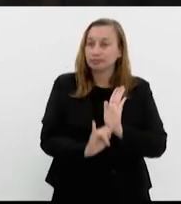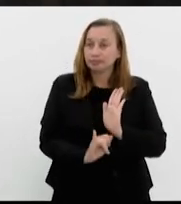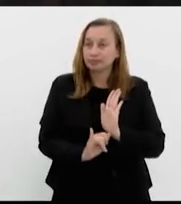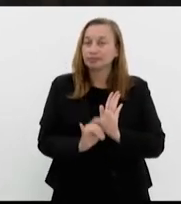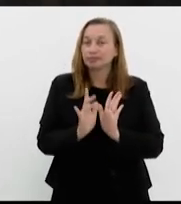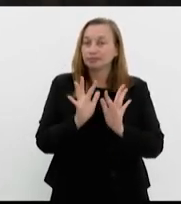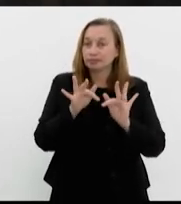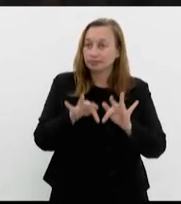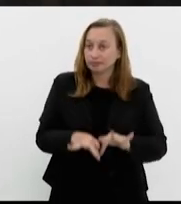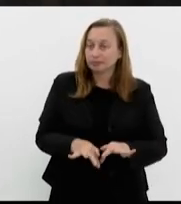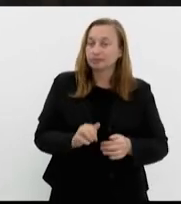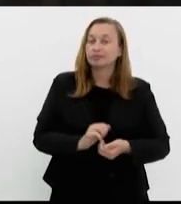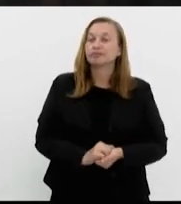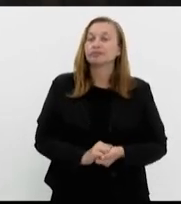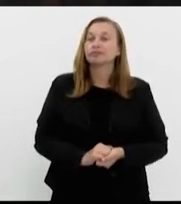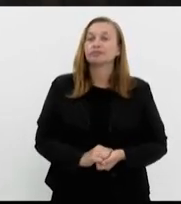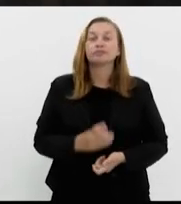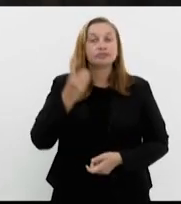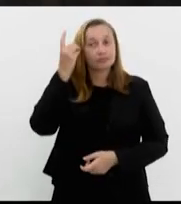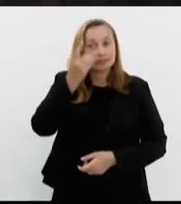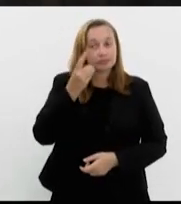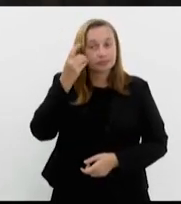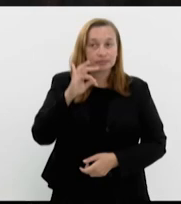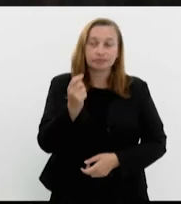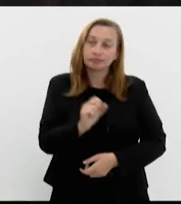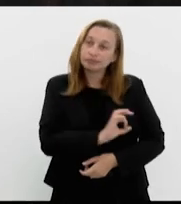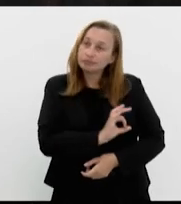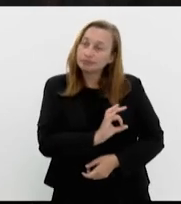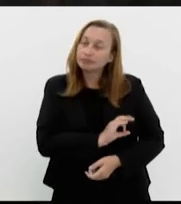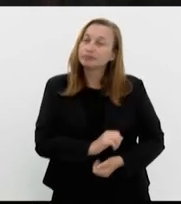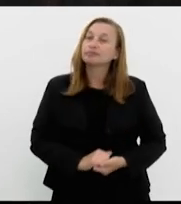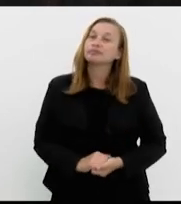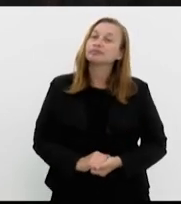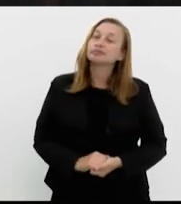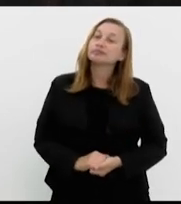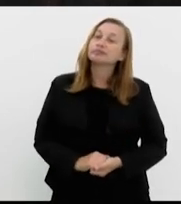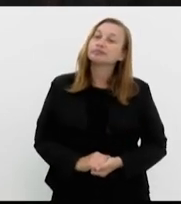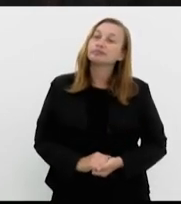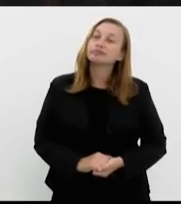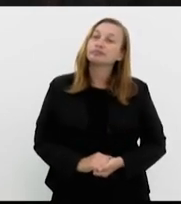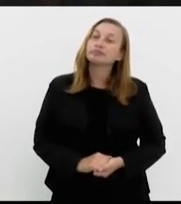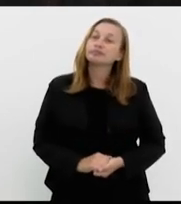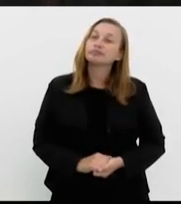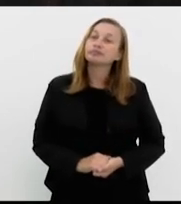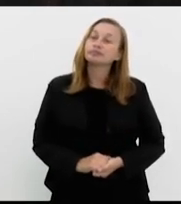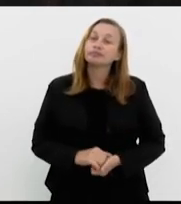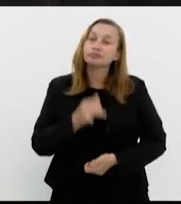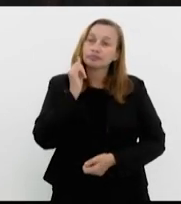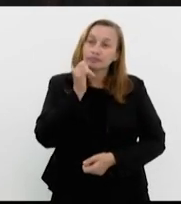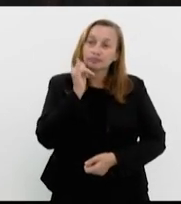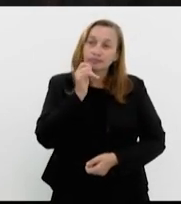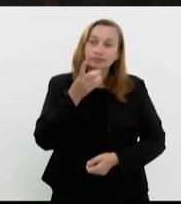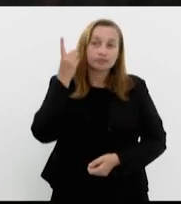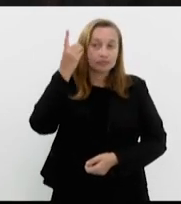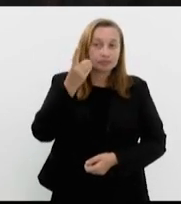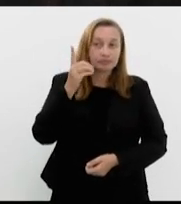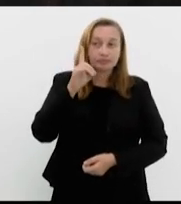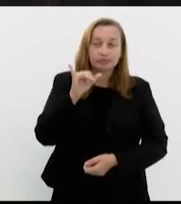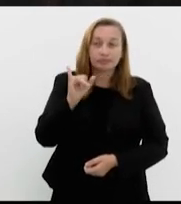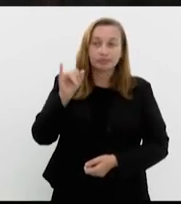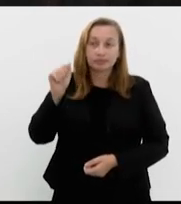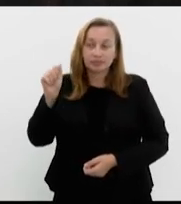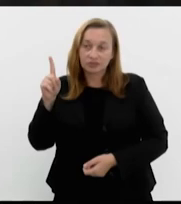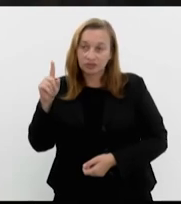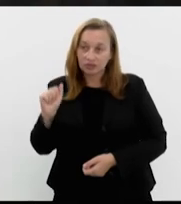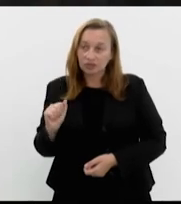final, presidida pela deputada Marta Rocha, tendo como relatora a deputada Índia